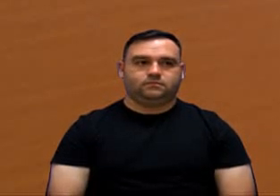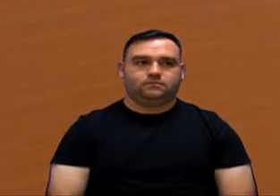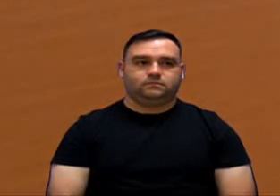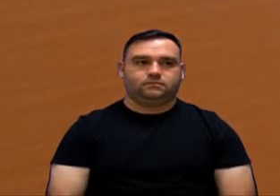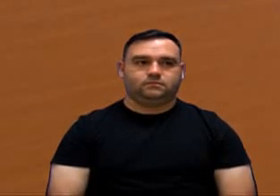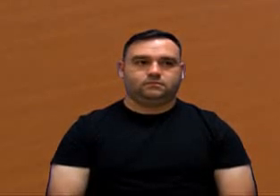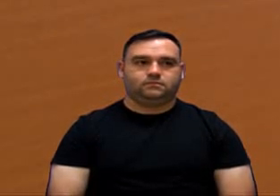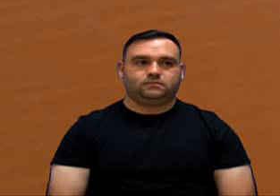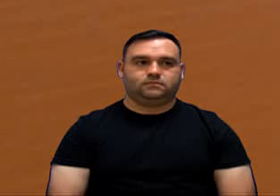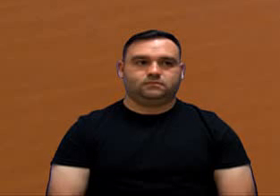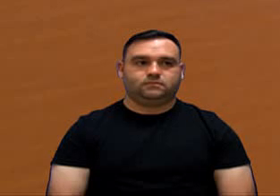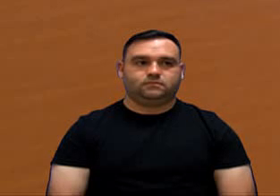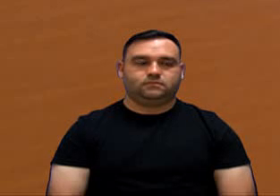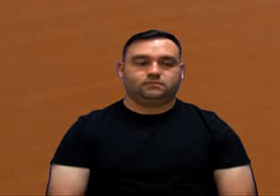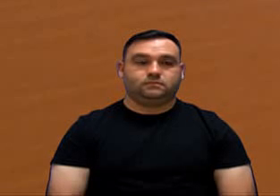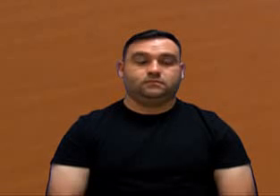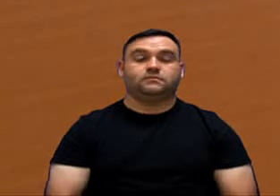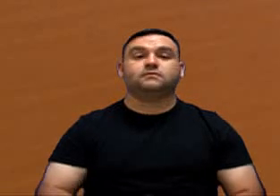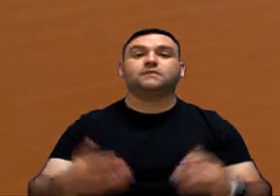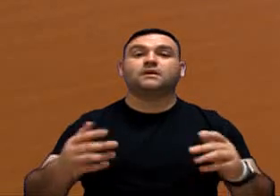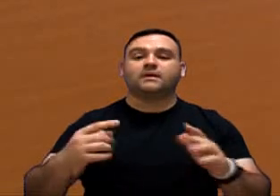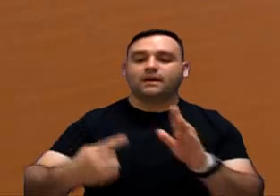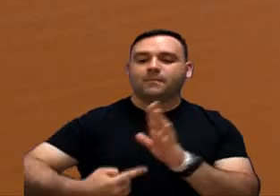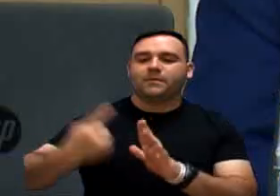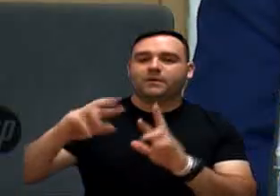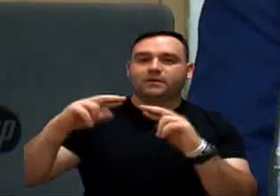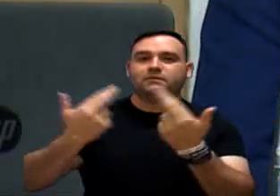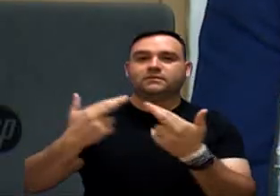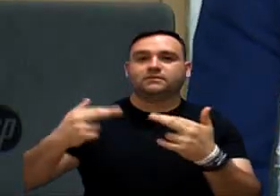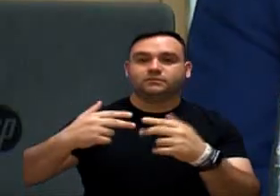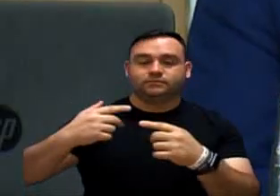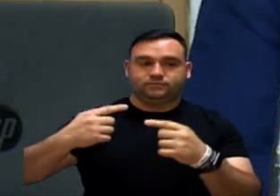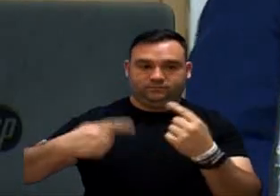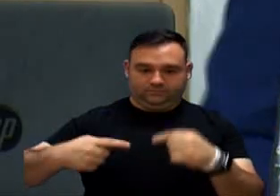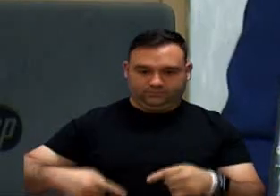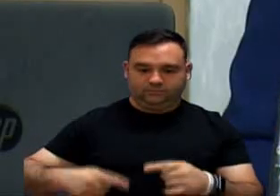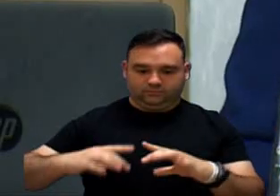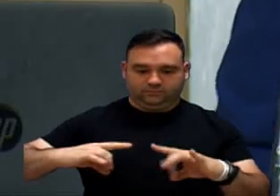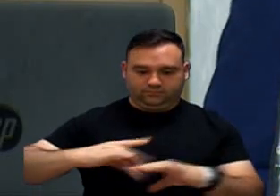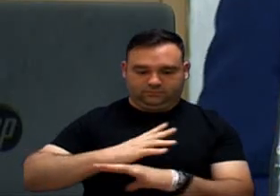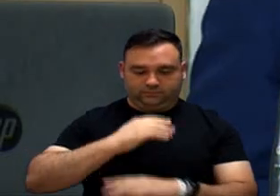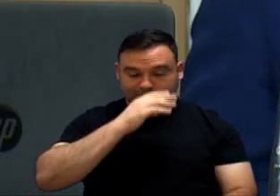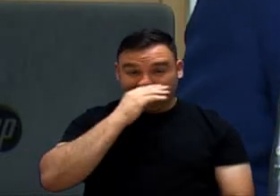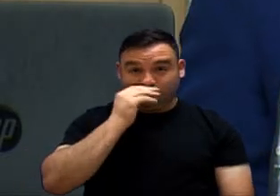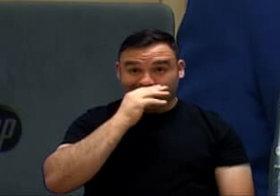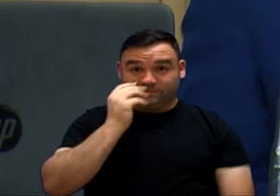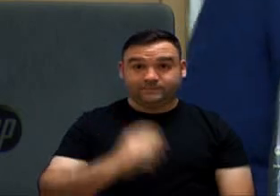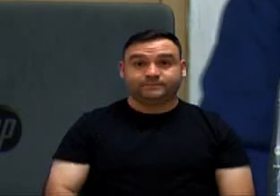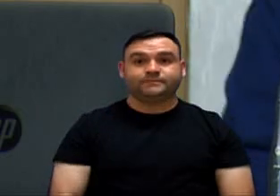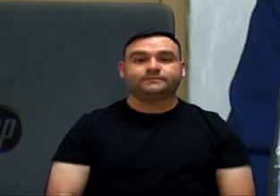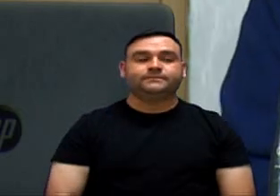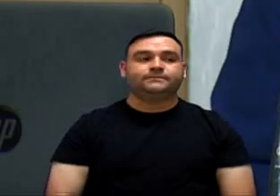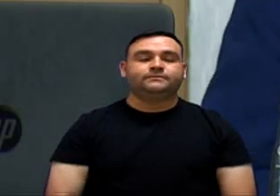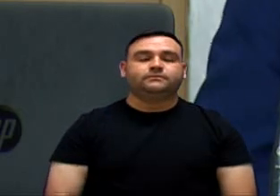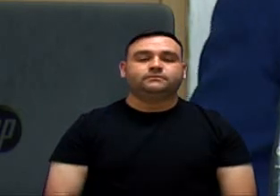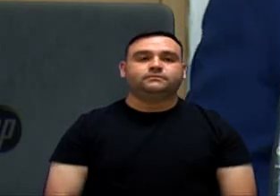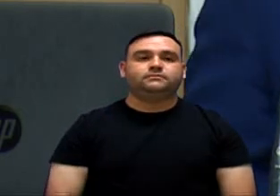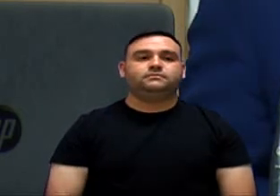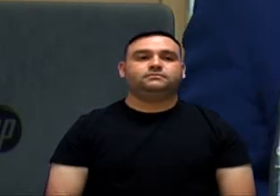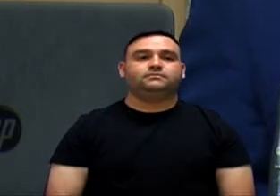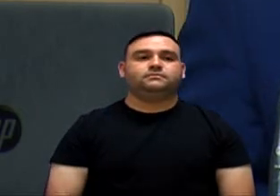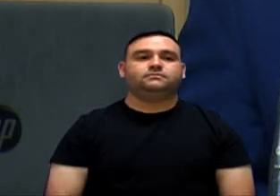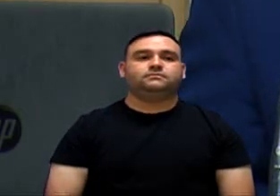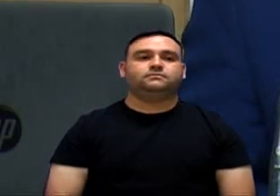Já estão assinando. Vamos fechar a primeira discussão. O presidente melhor fica meio atento, que agora já vai entrar na outra